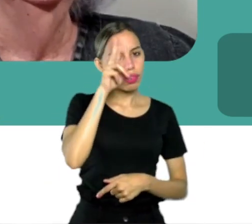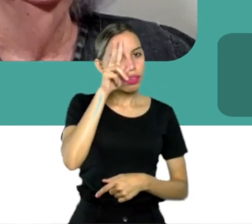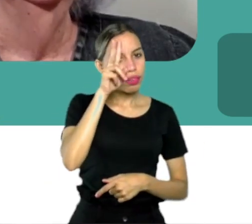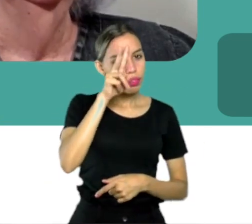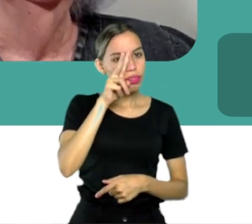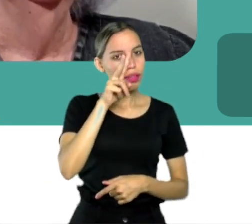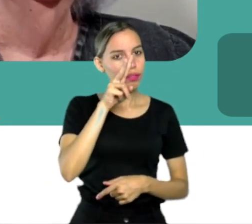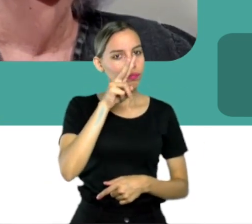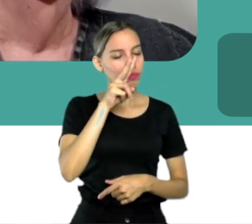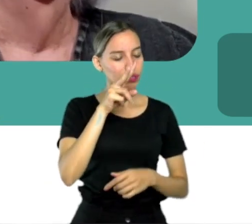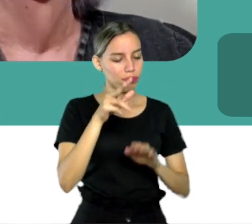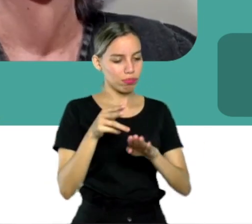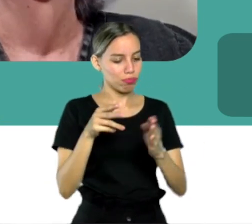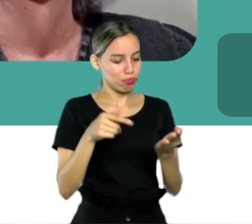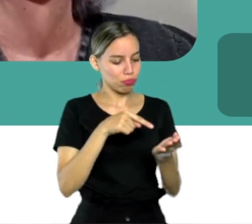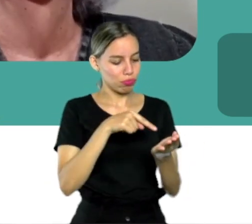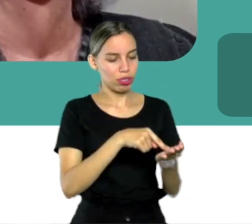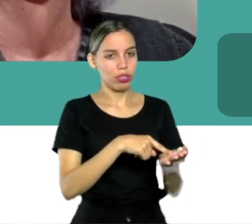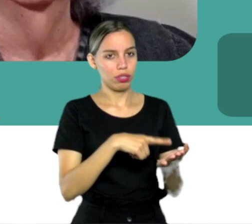da infância?